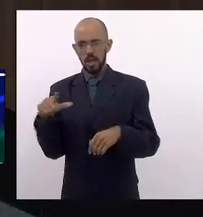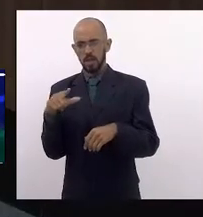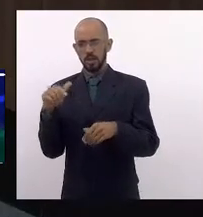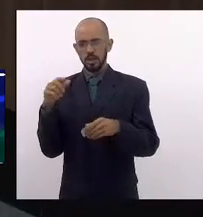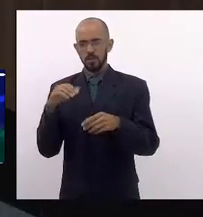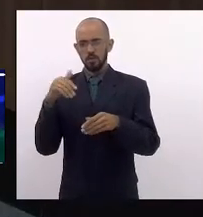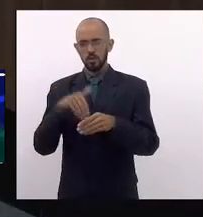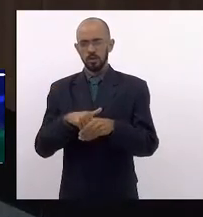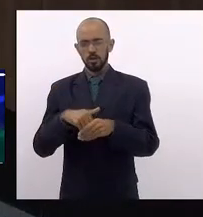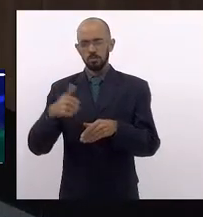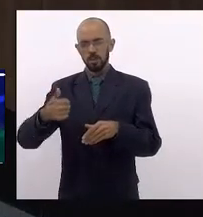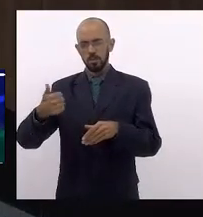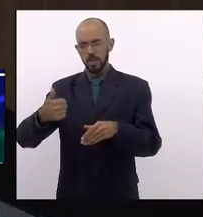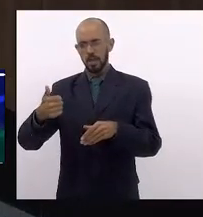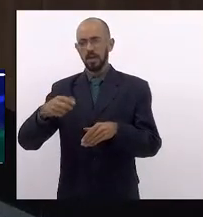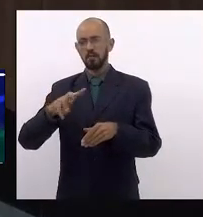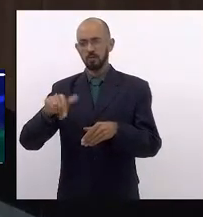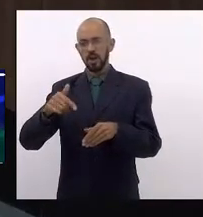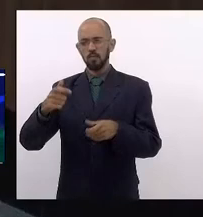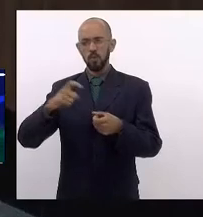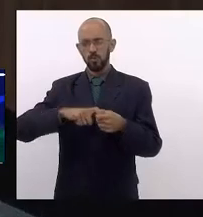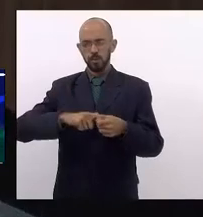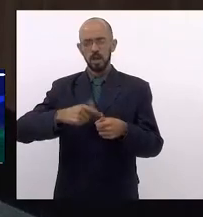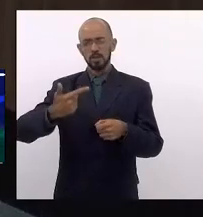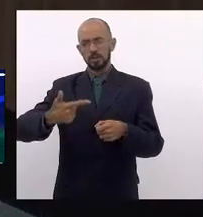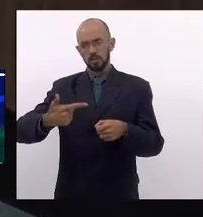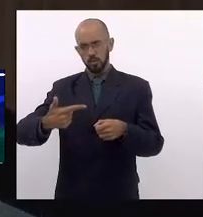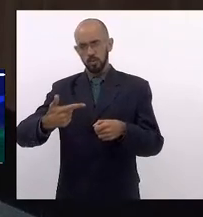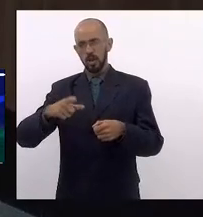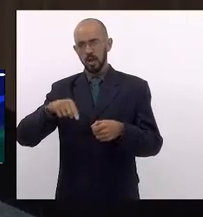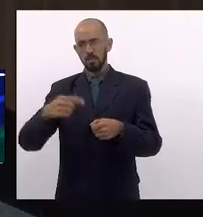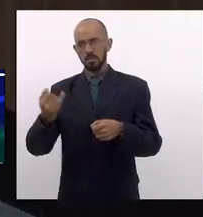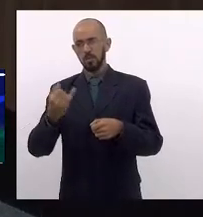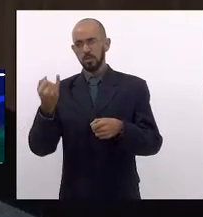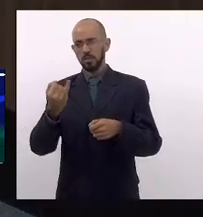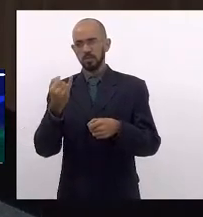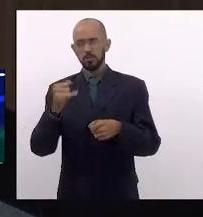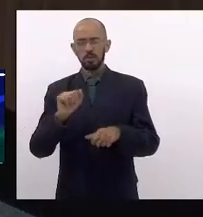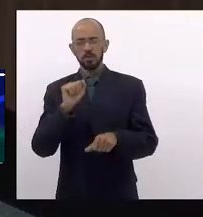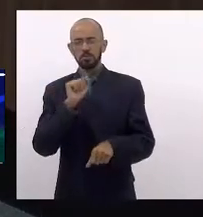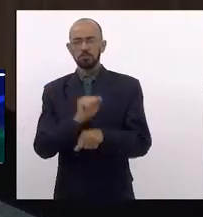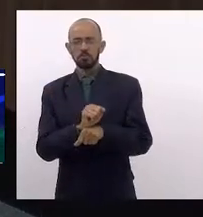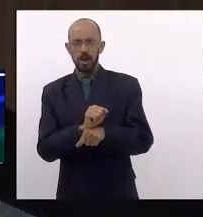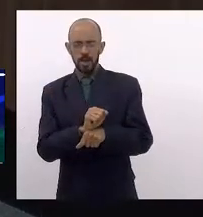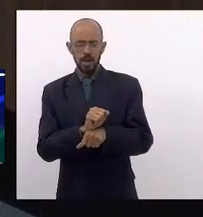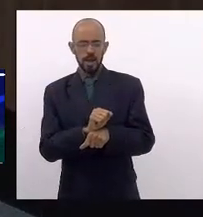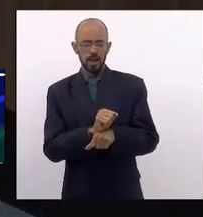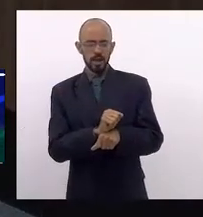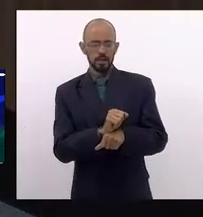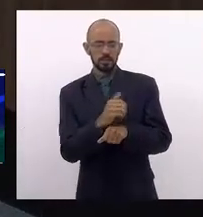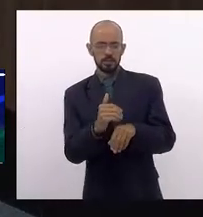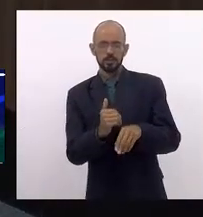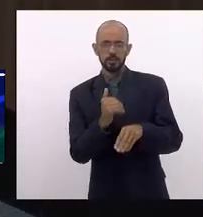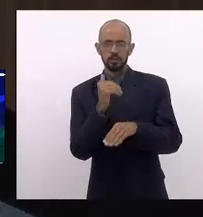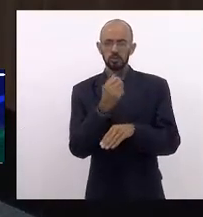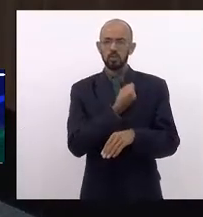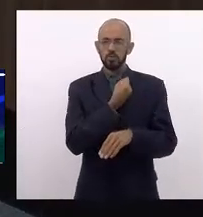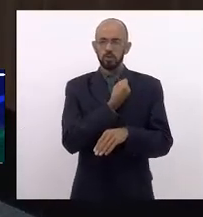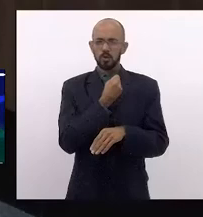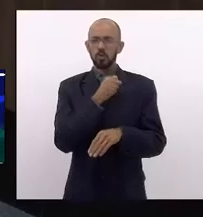primeira discussão vai votar em segunda é importantíssimo para a gente tirar o nosso estado desse ranking é tão ruim que é o de pessoa desaparecida